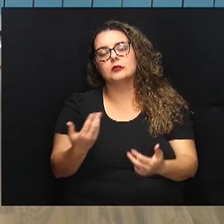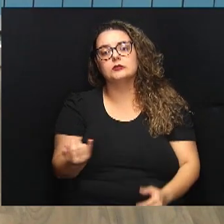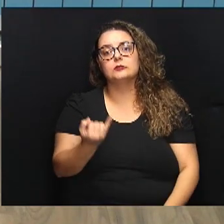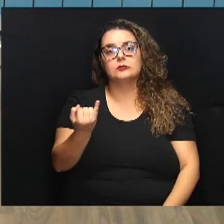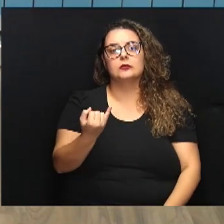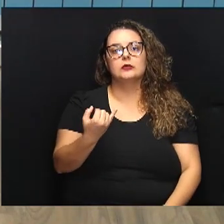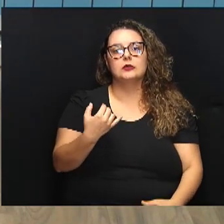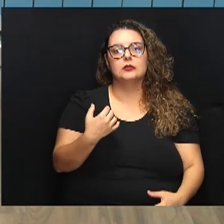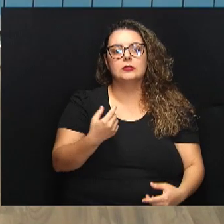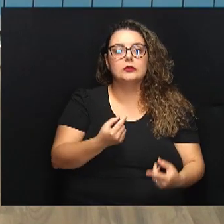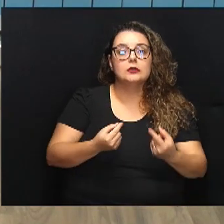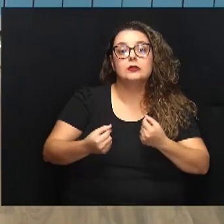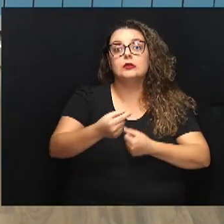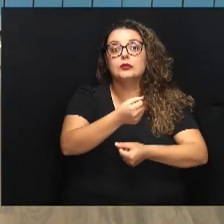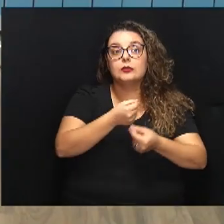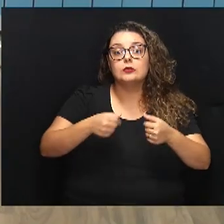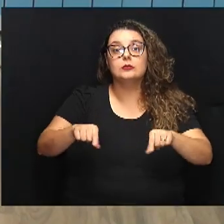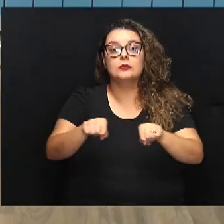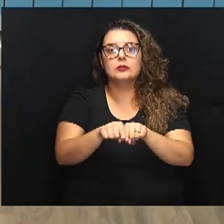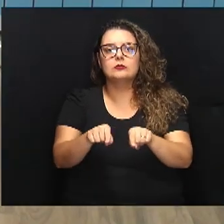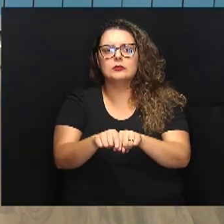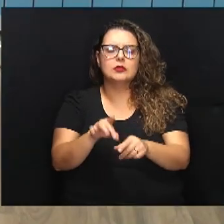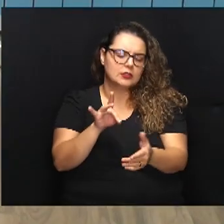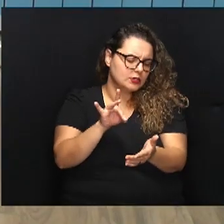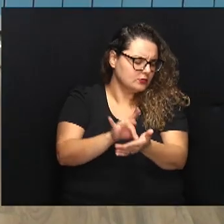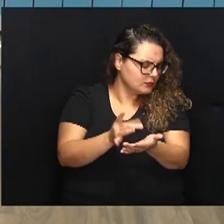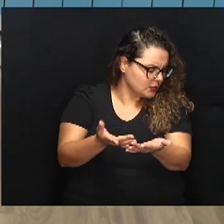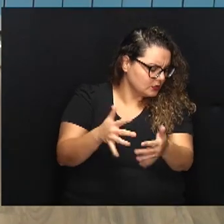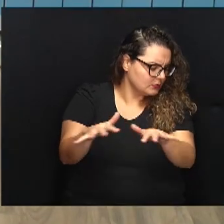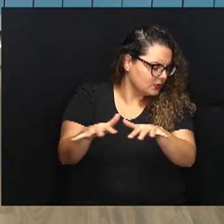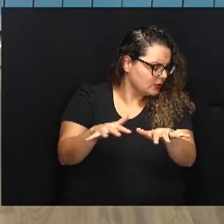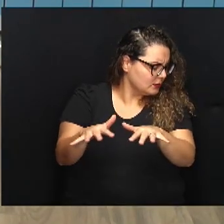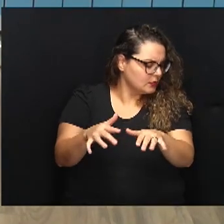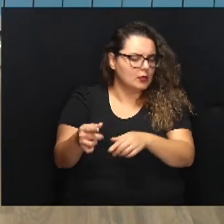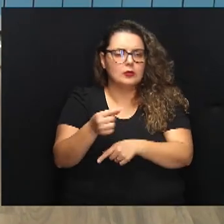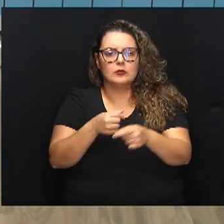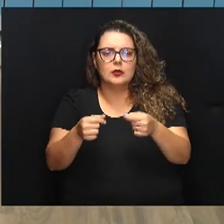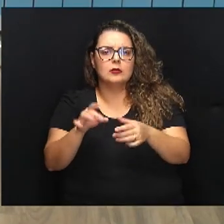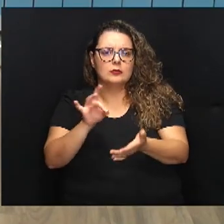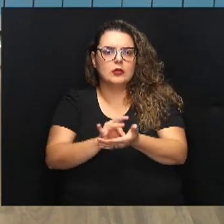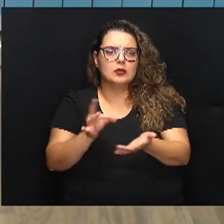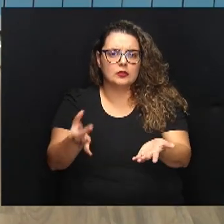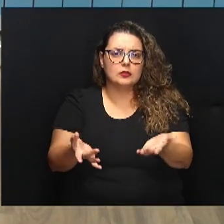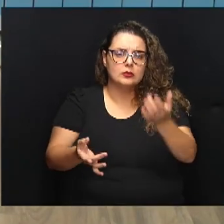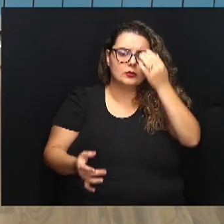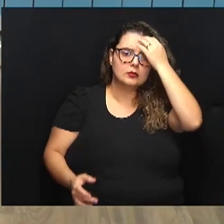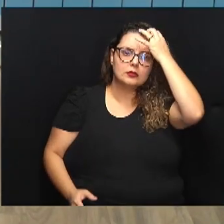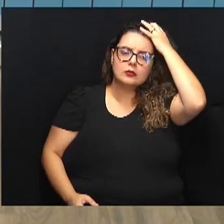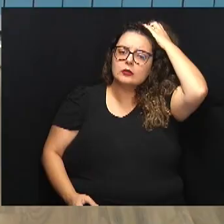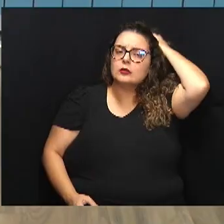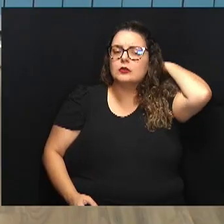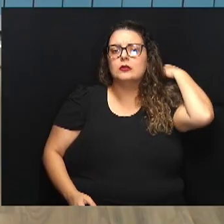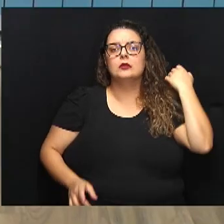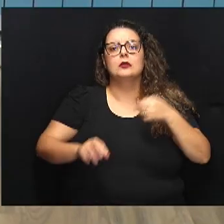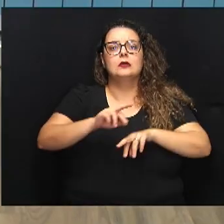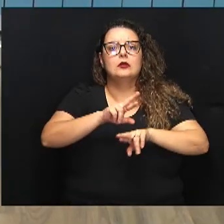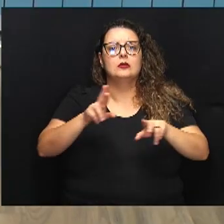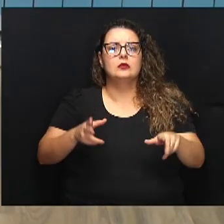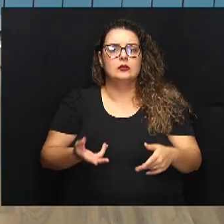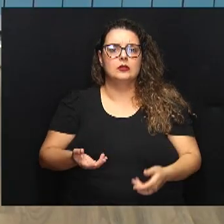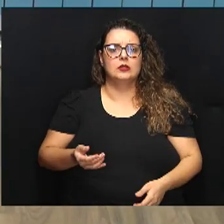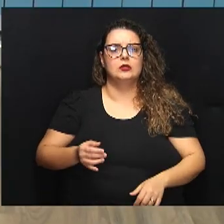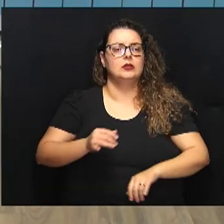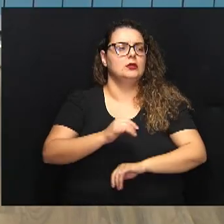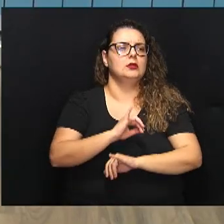com a economia também, né, e de fato tem movimentado bastante mesmo, o que tem de reportagem, né, de confeiteira,